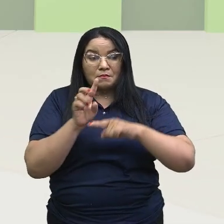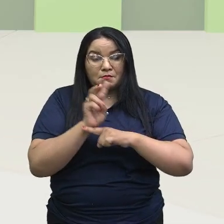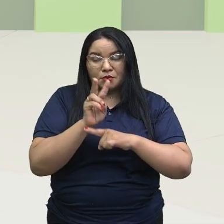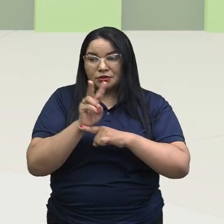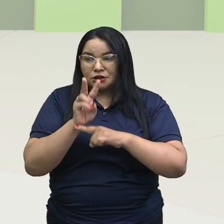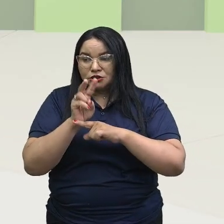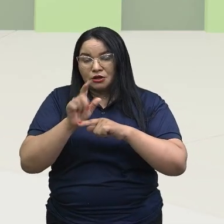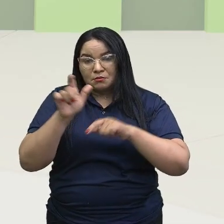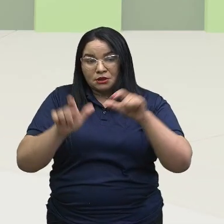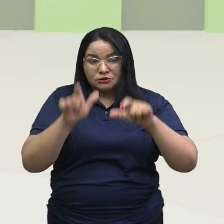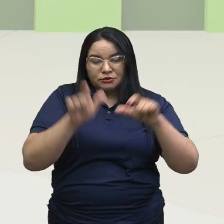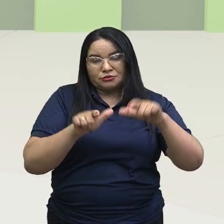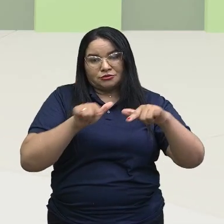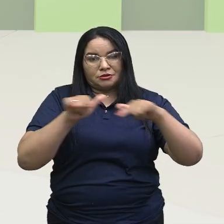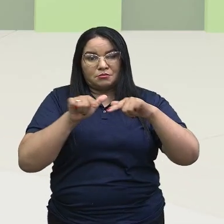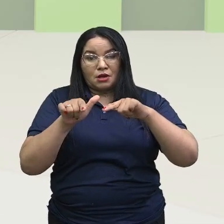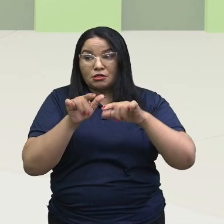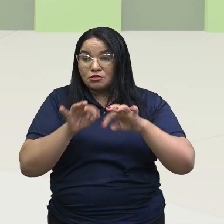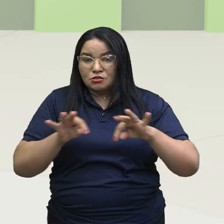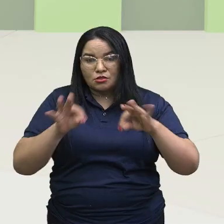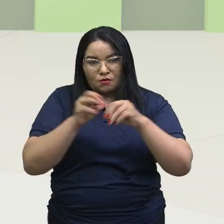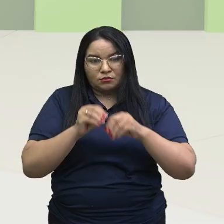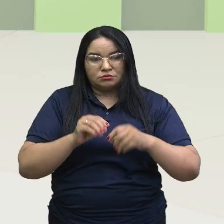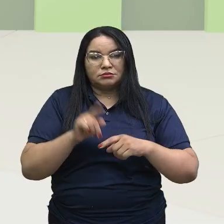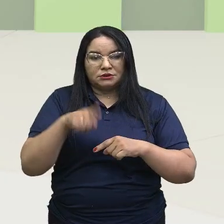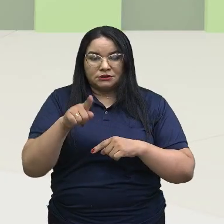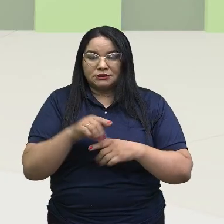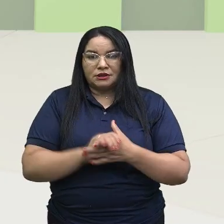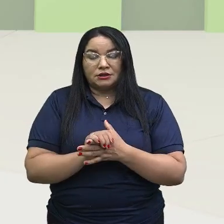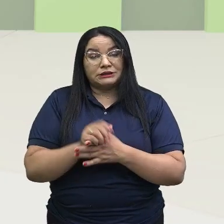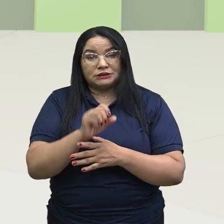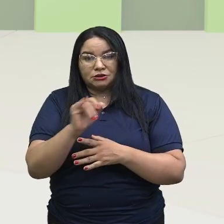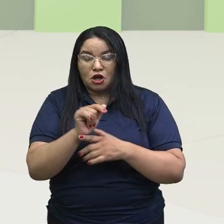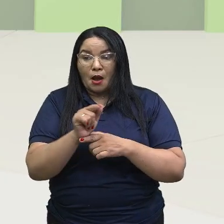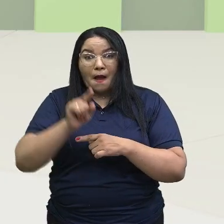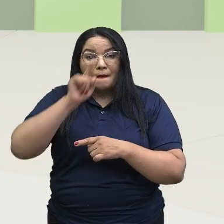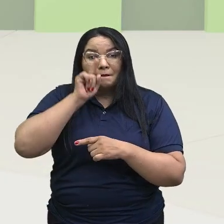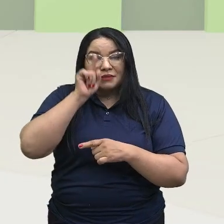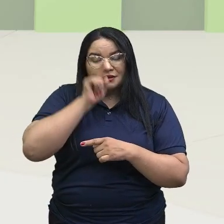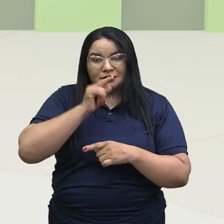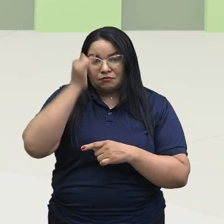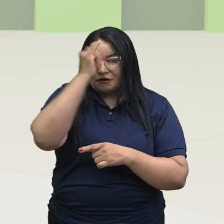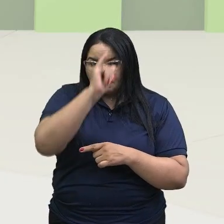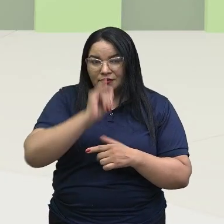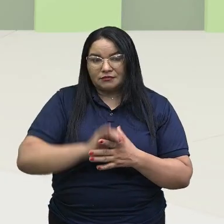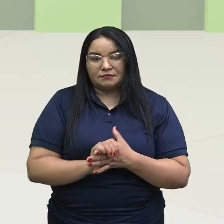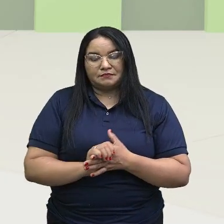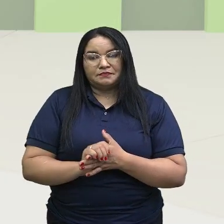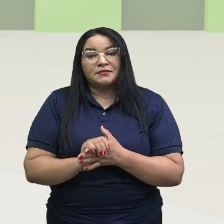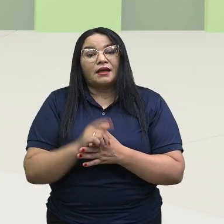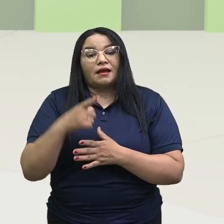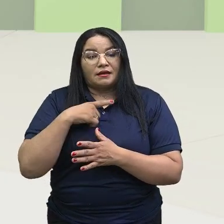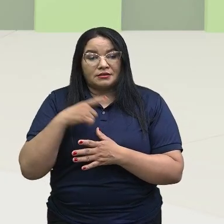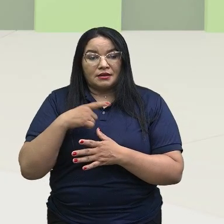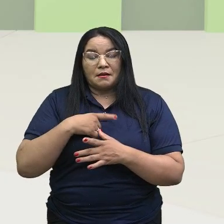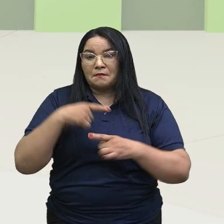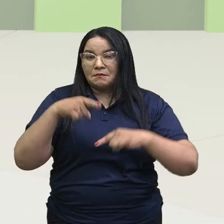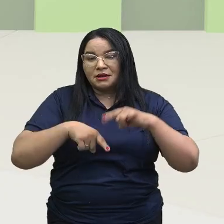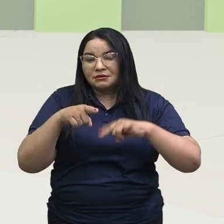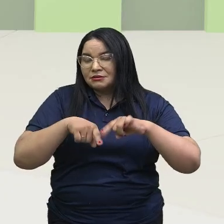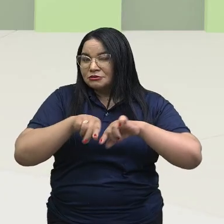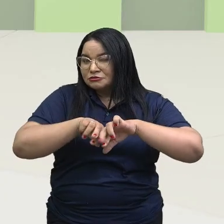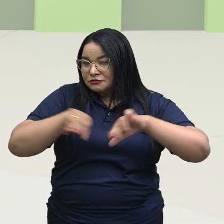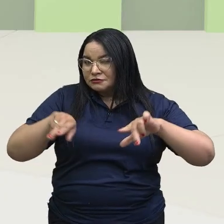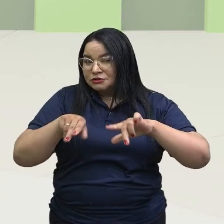os trabalhadores expostos a determinado risco. Então, nesse caso, a gente tem equipamentos que é